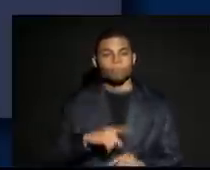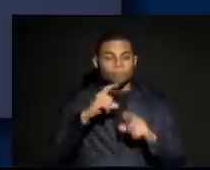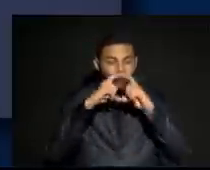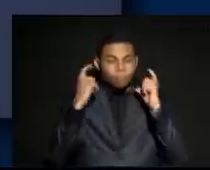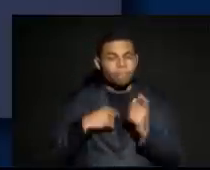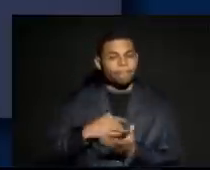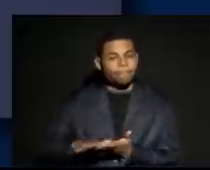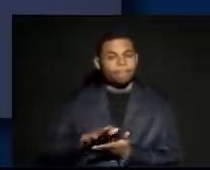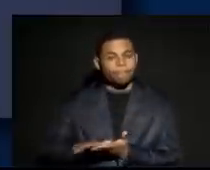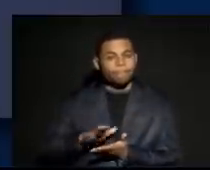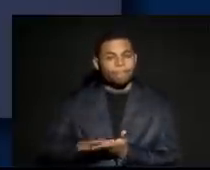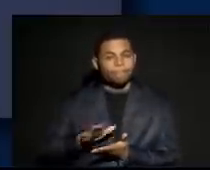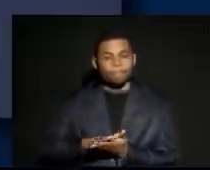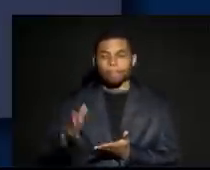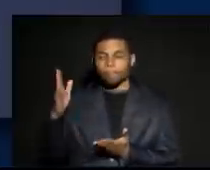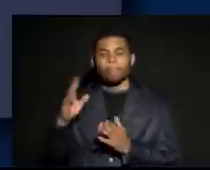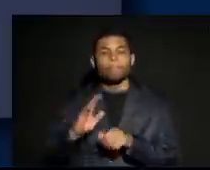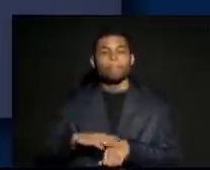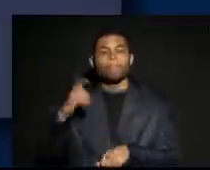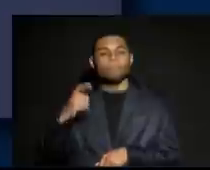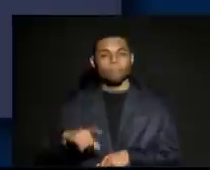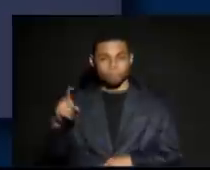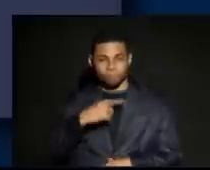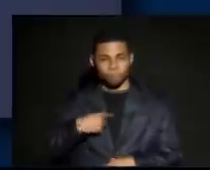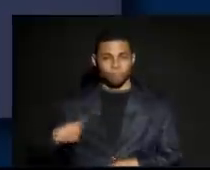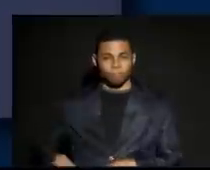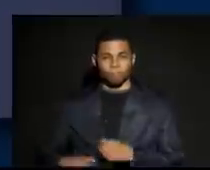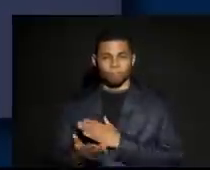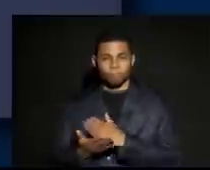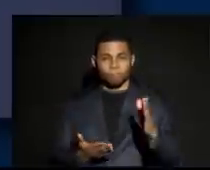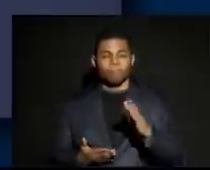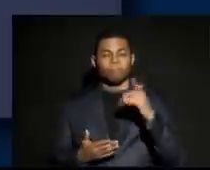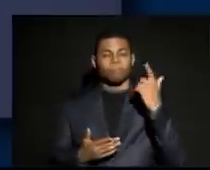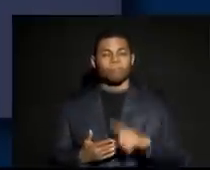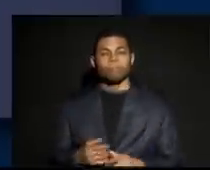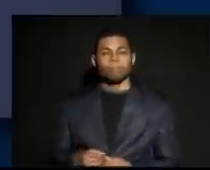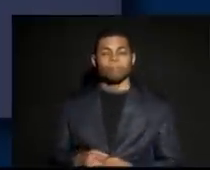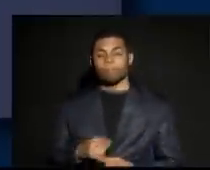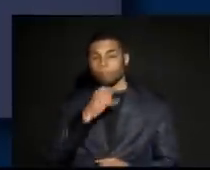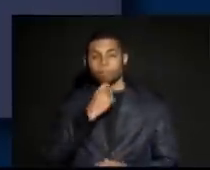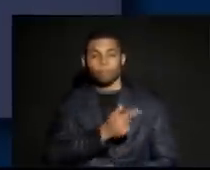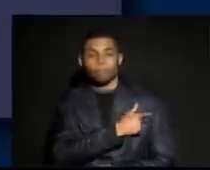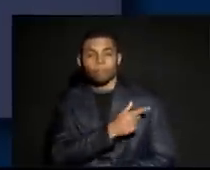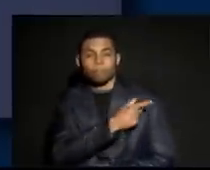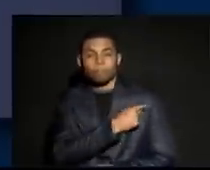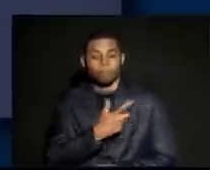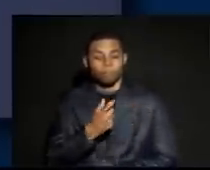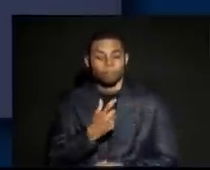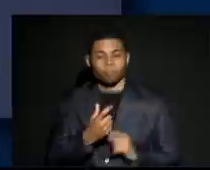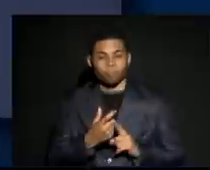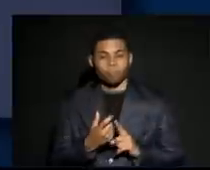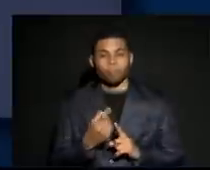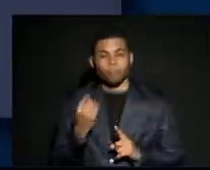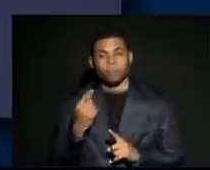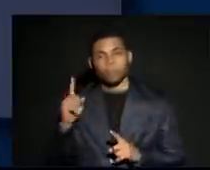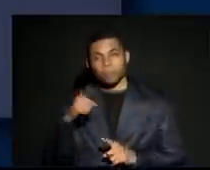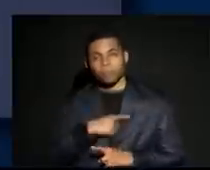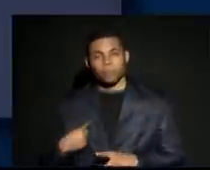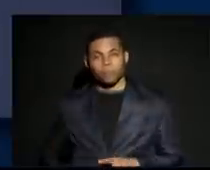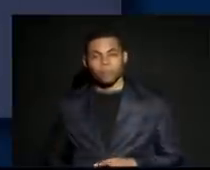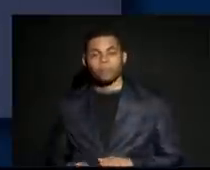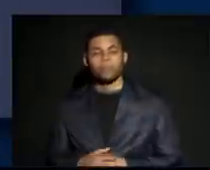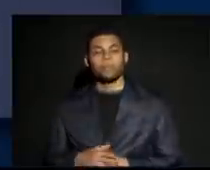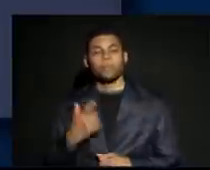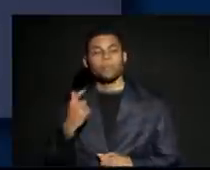máscara máscara feita na China vamos acelerar a produção de do hifa da vacina não está na Índia então agora